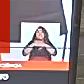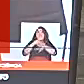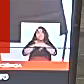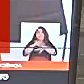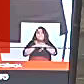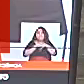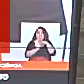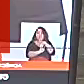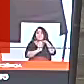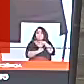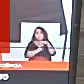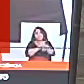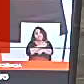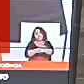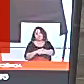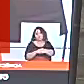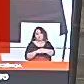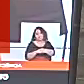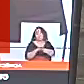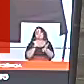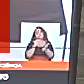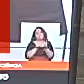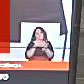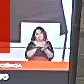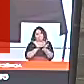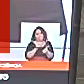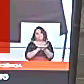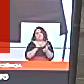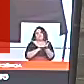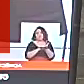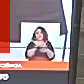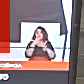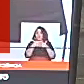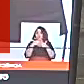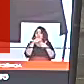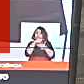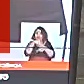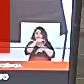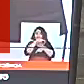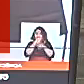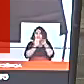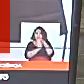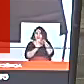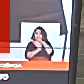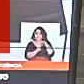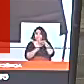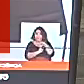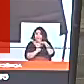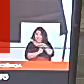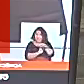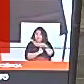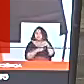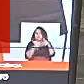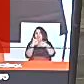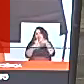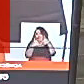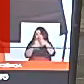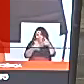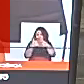que muitas das vezes essas empresas diminuem consideravelmente o serviço dito